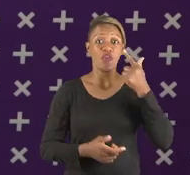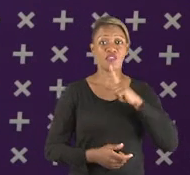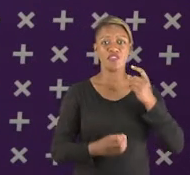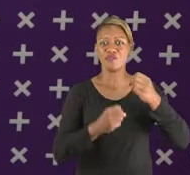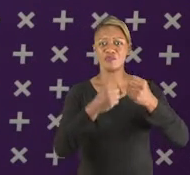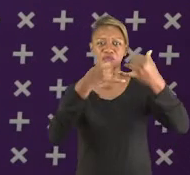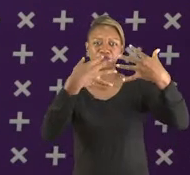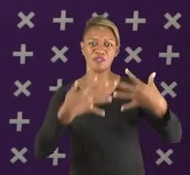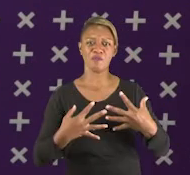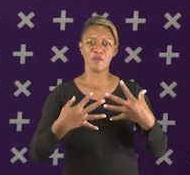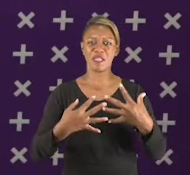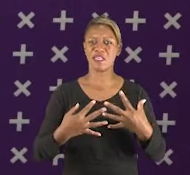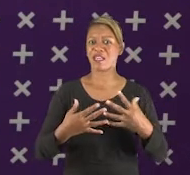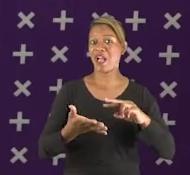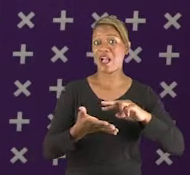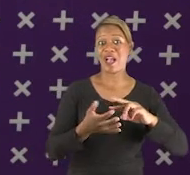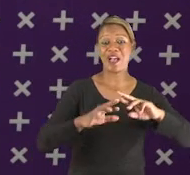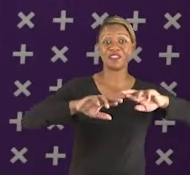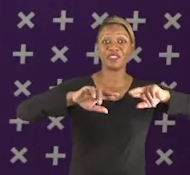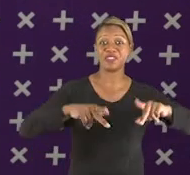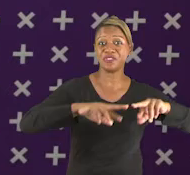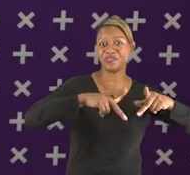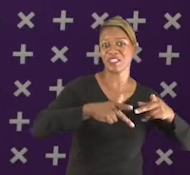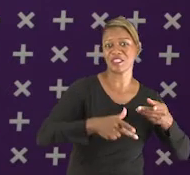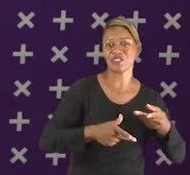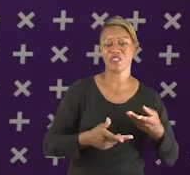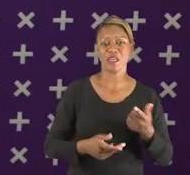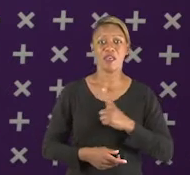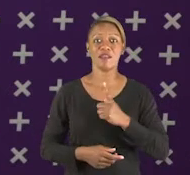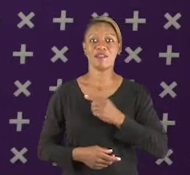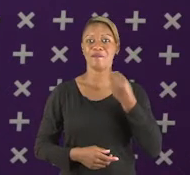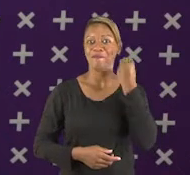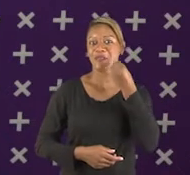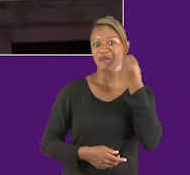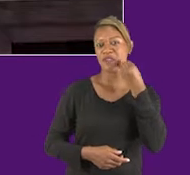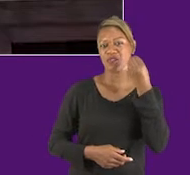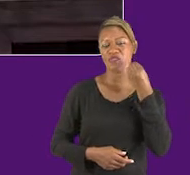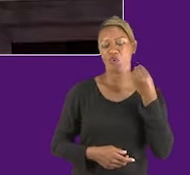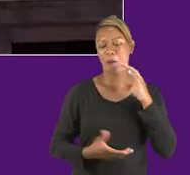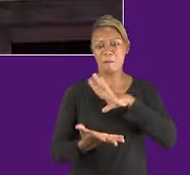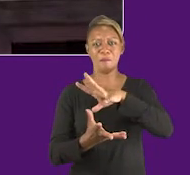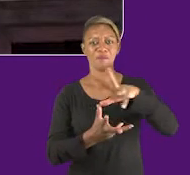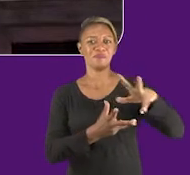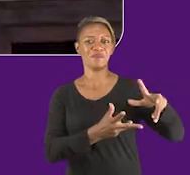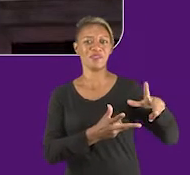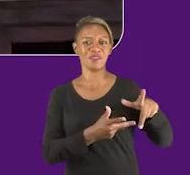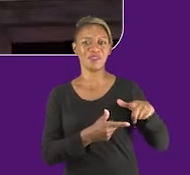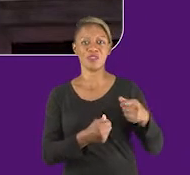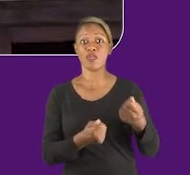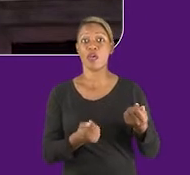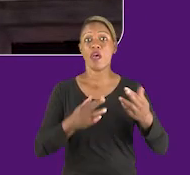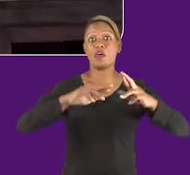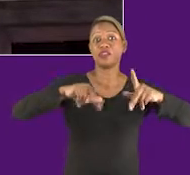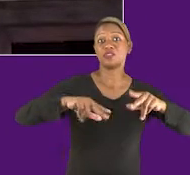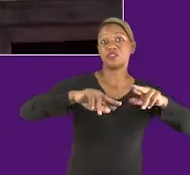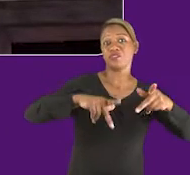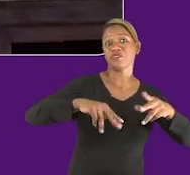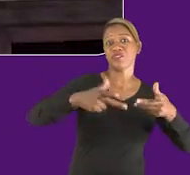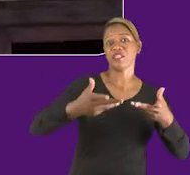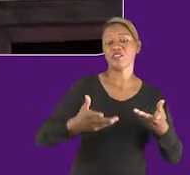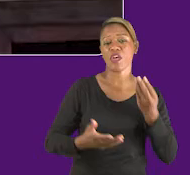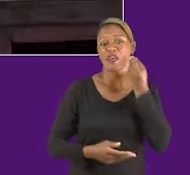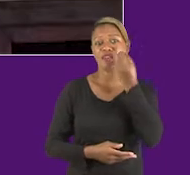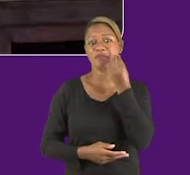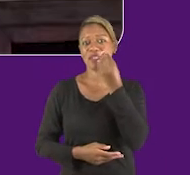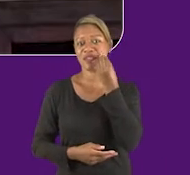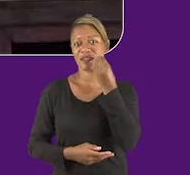diferencial é a experiência né se nós estamos num mundo complexo no mundo competitivo o que vai diferenciar exatamente